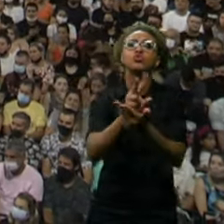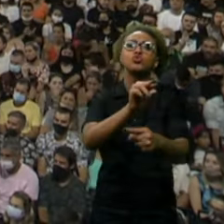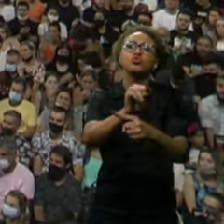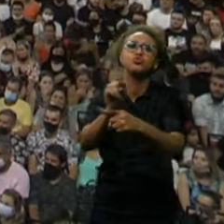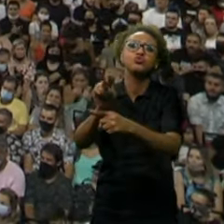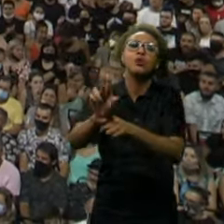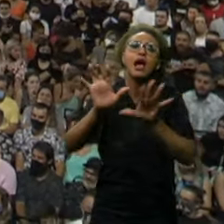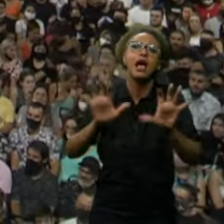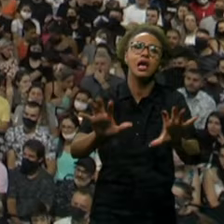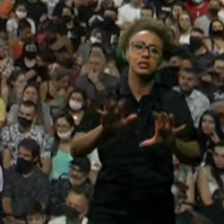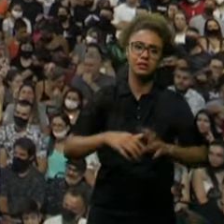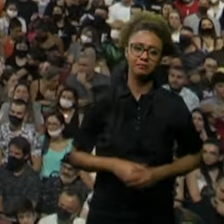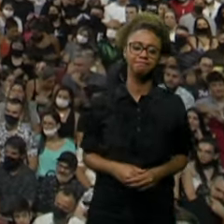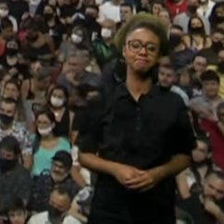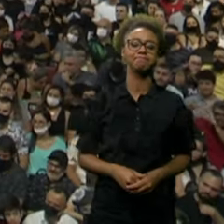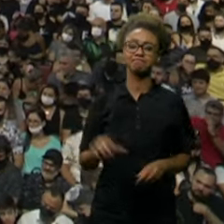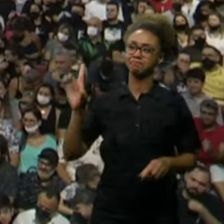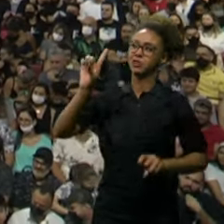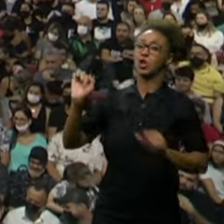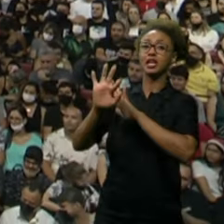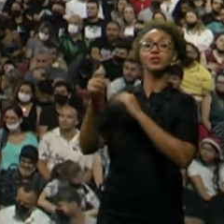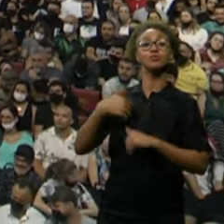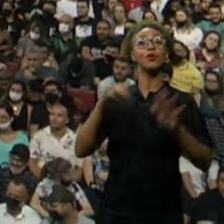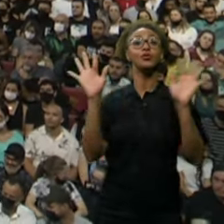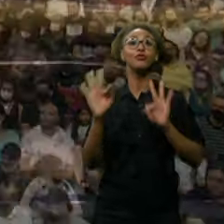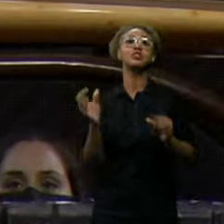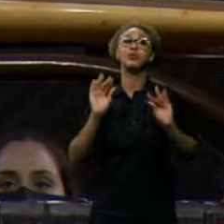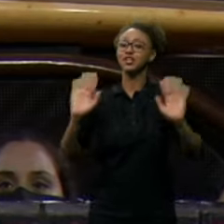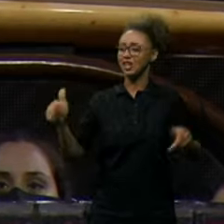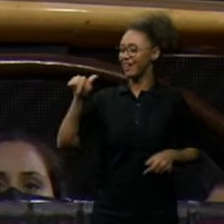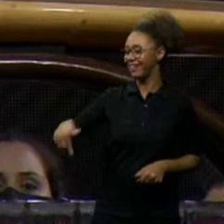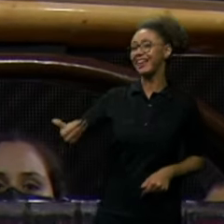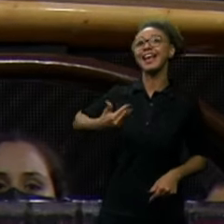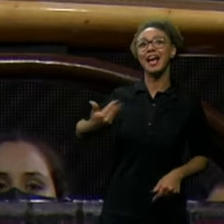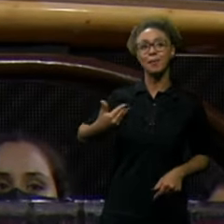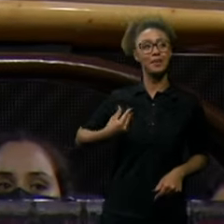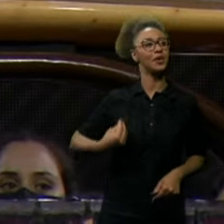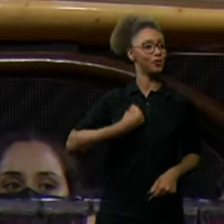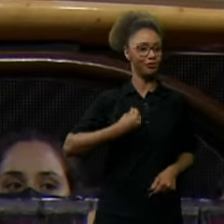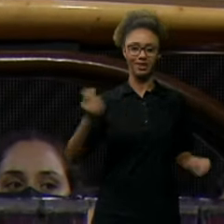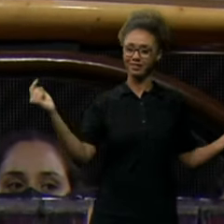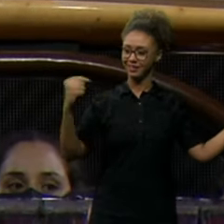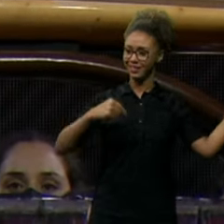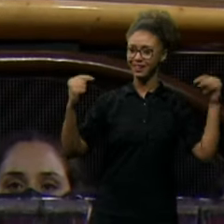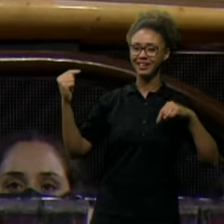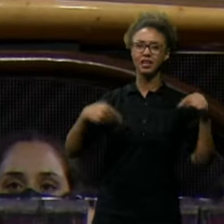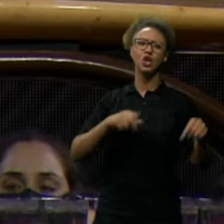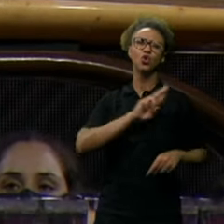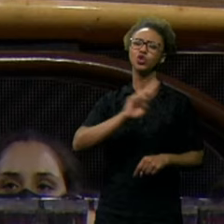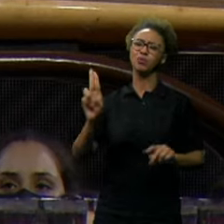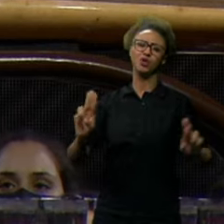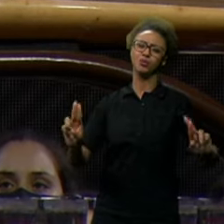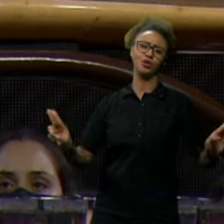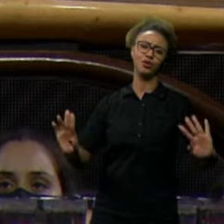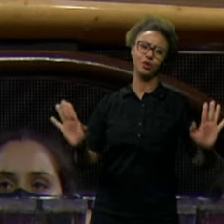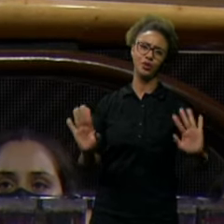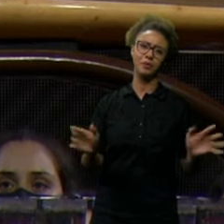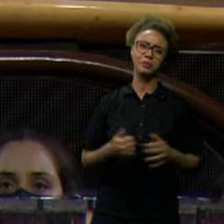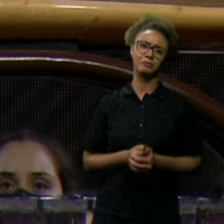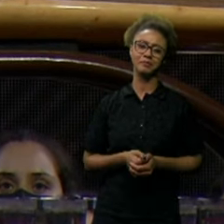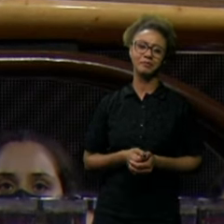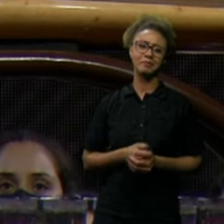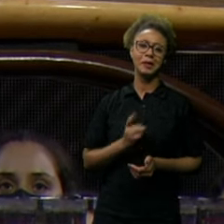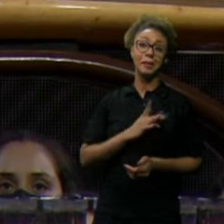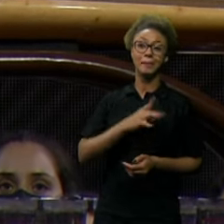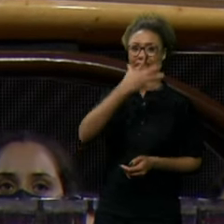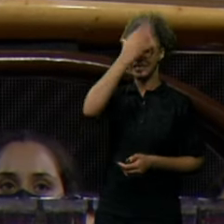Deus tô feliz porque Deus me deu aqui alguns amigos e assistam hoje aqui não vou mencionar o nome o nome para Não falhar